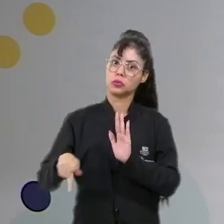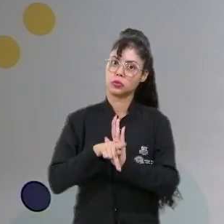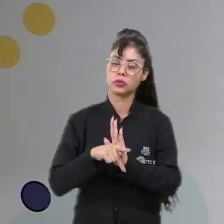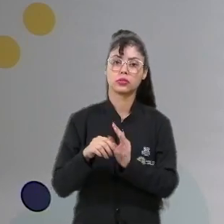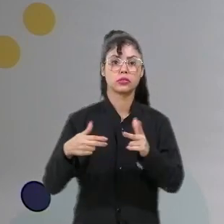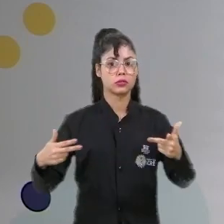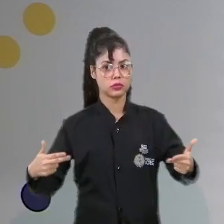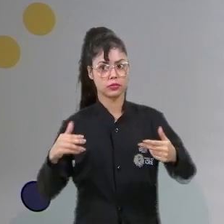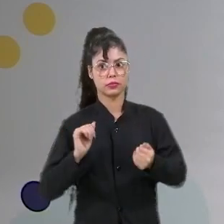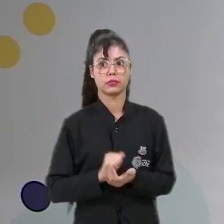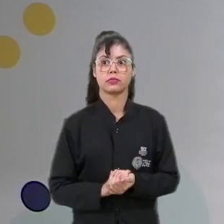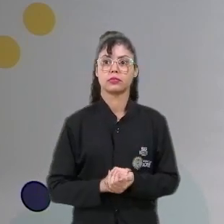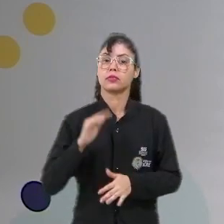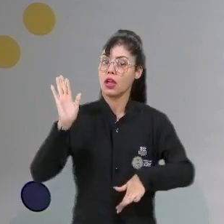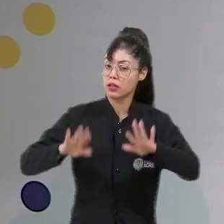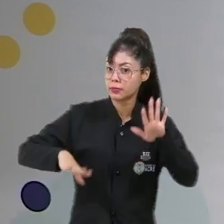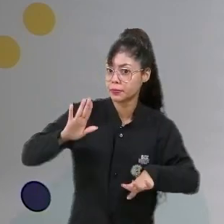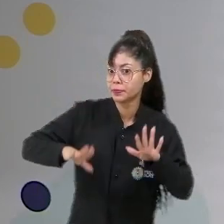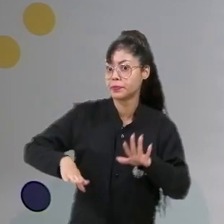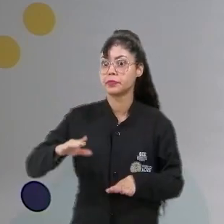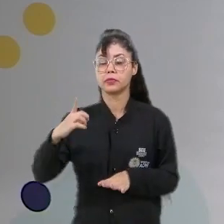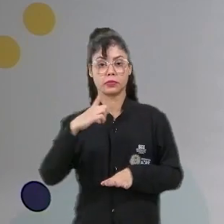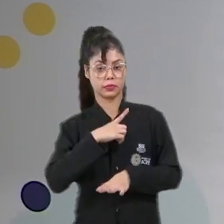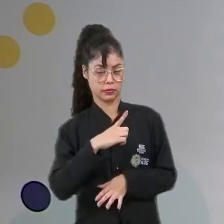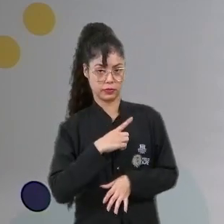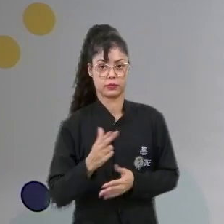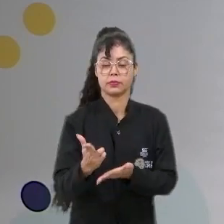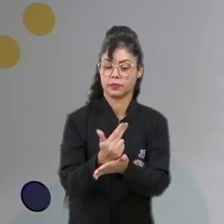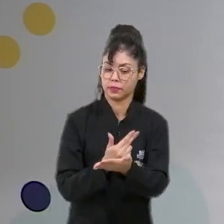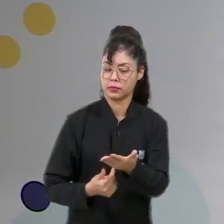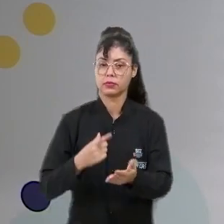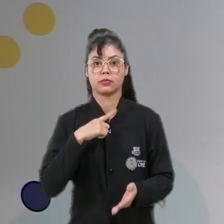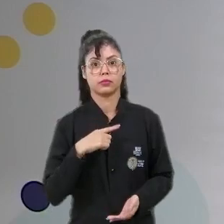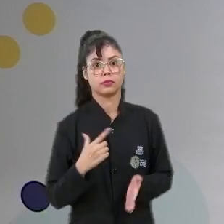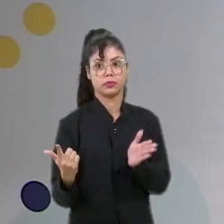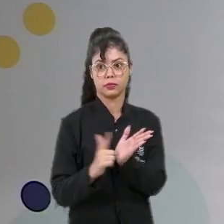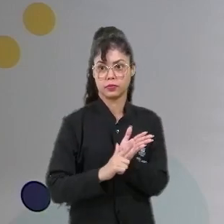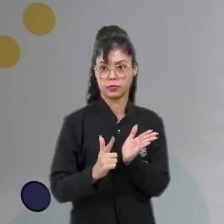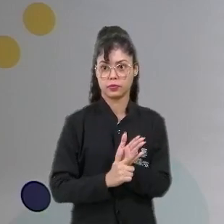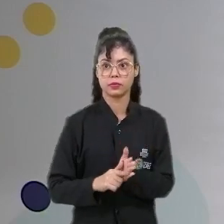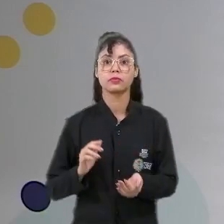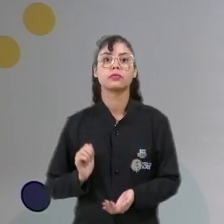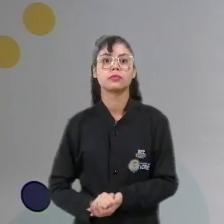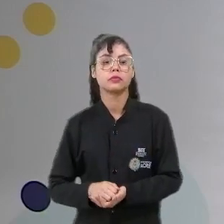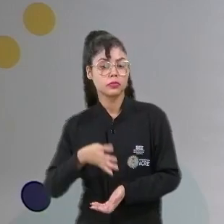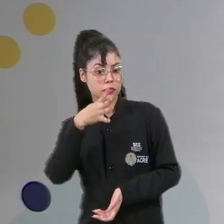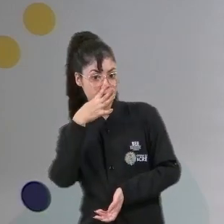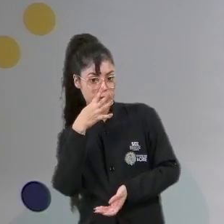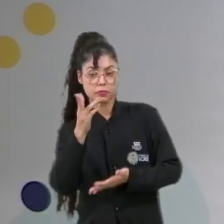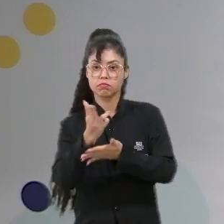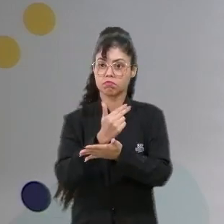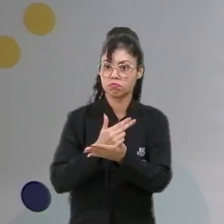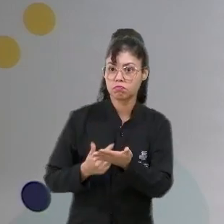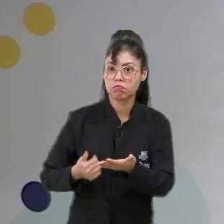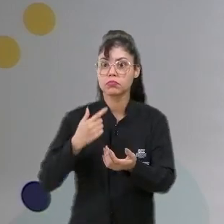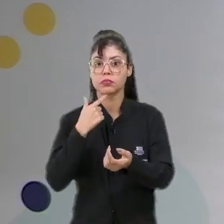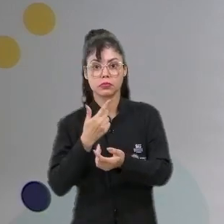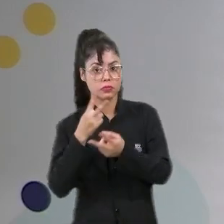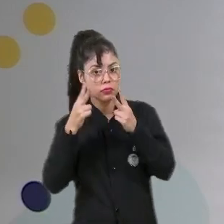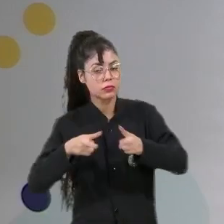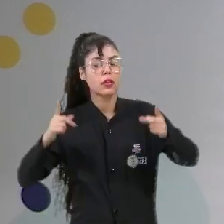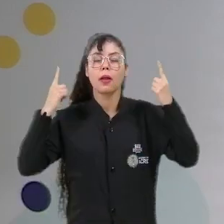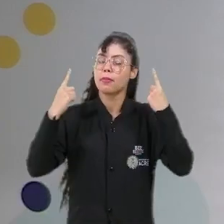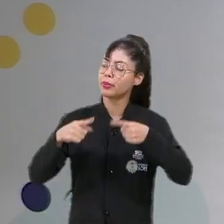determinadas coisas. Às vezes, a arte ela também tem o papel do entretenimento. Você pode muito bem ouvir